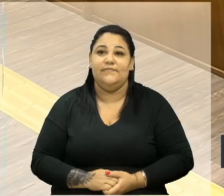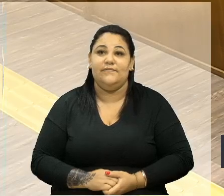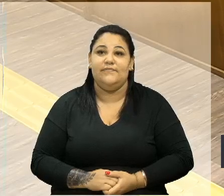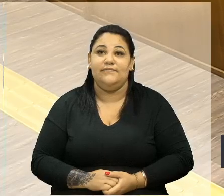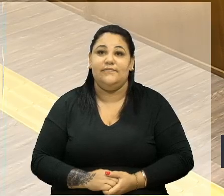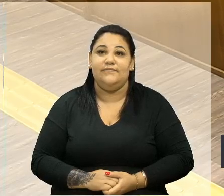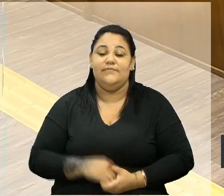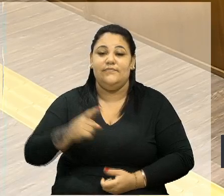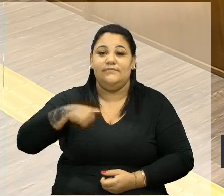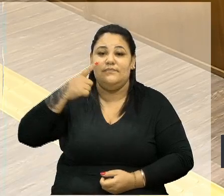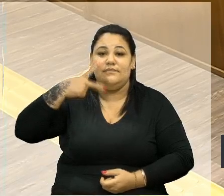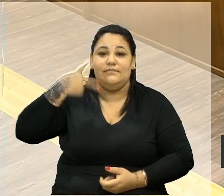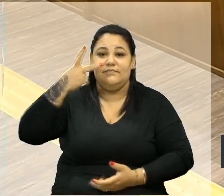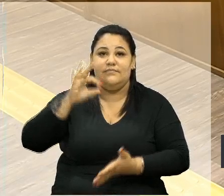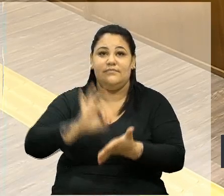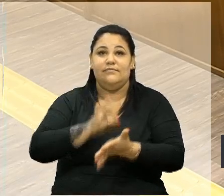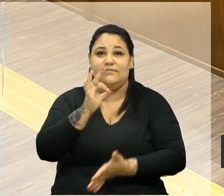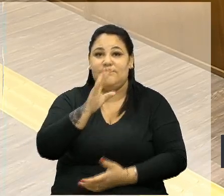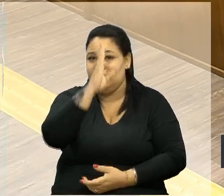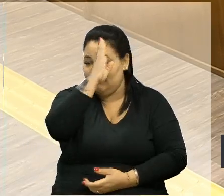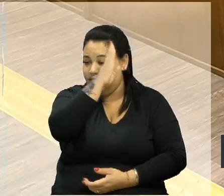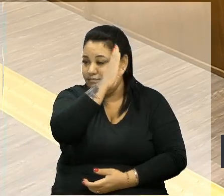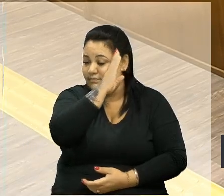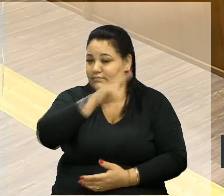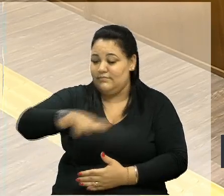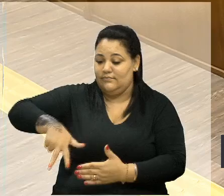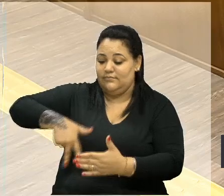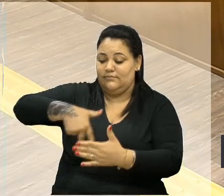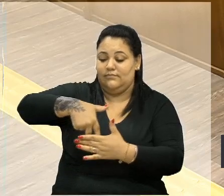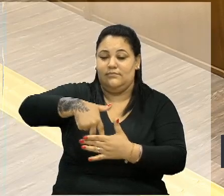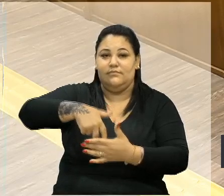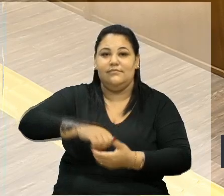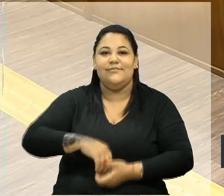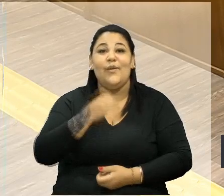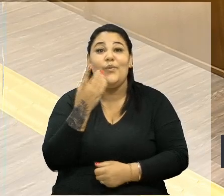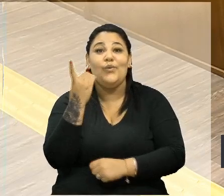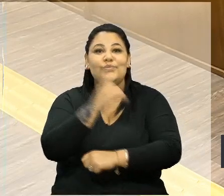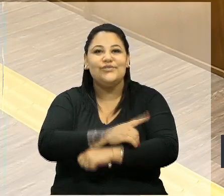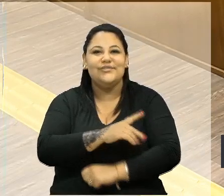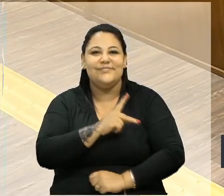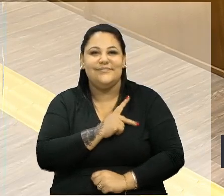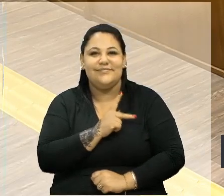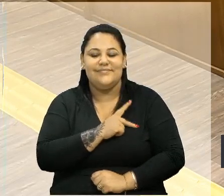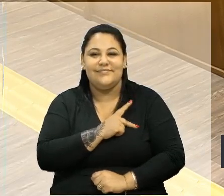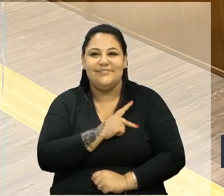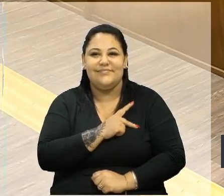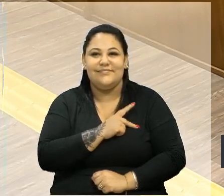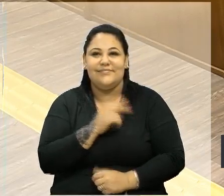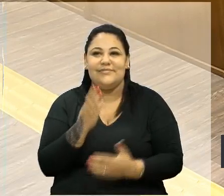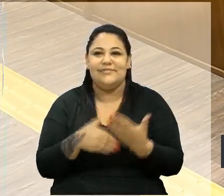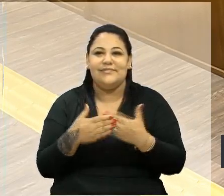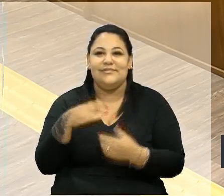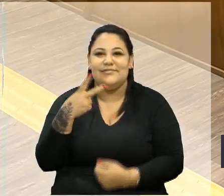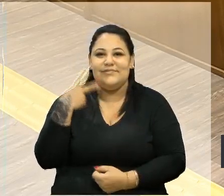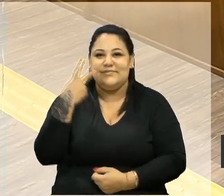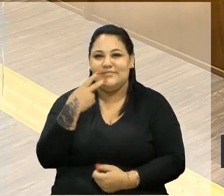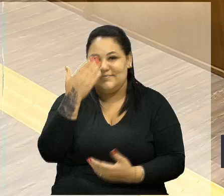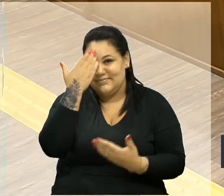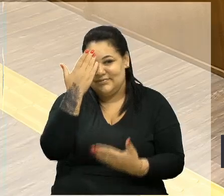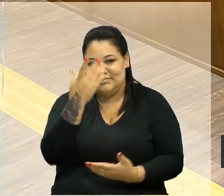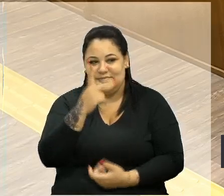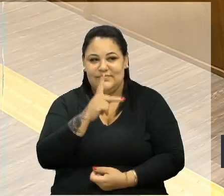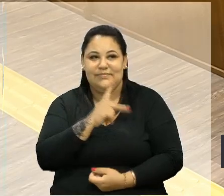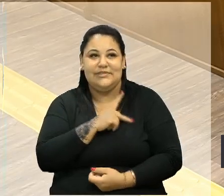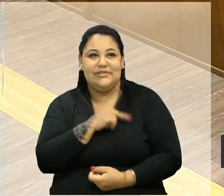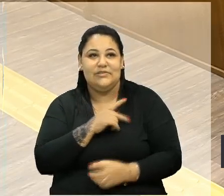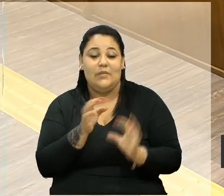Próximo vereador inscrito, vereador Adriano Bressan. Bom dia, senhor presidente, senhoras e senhores vereadores. Obrigado, presidente, por